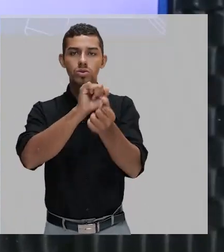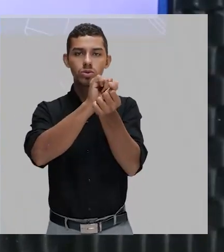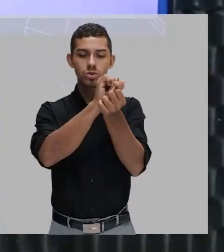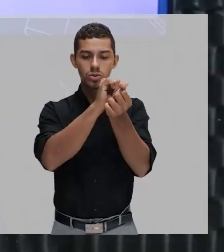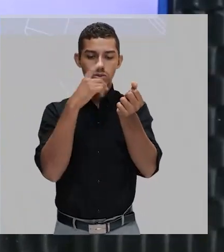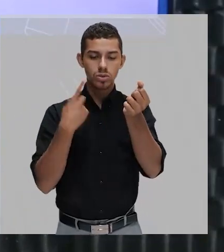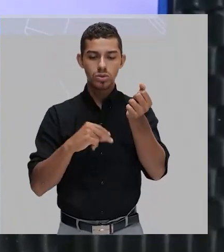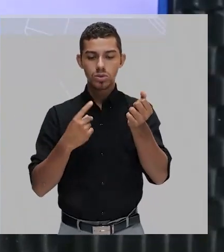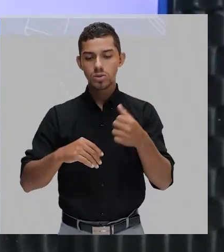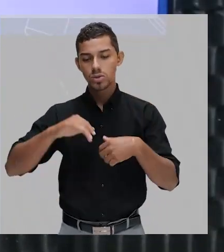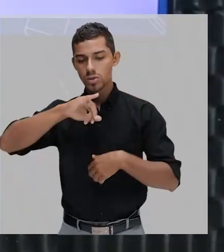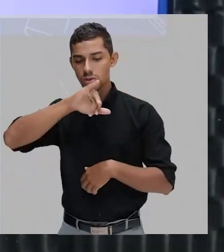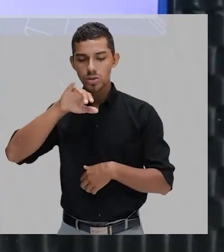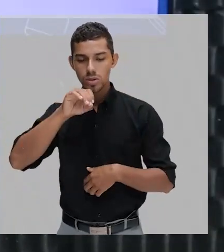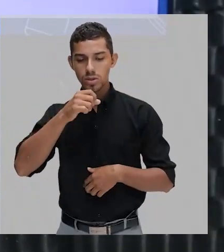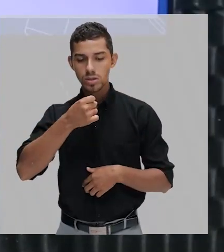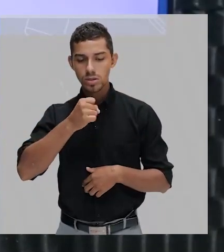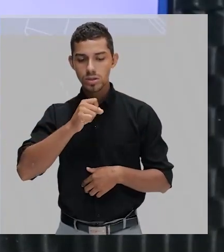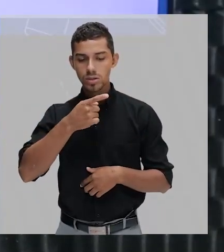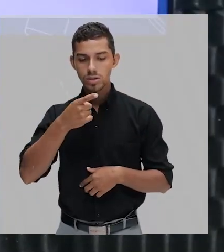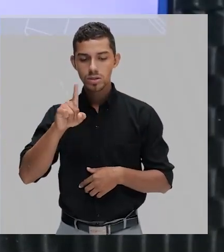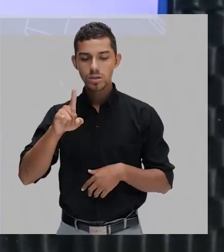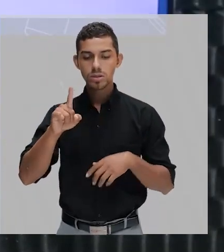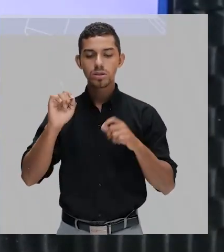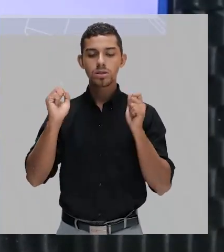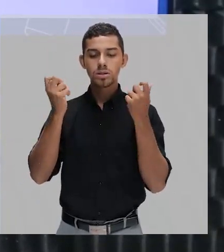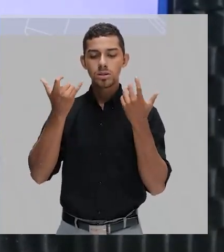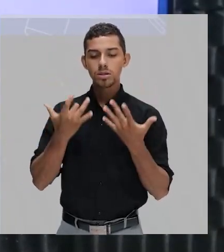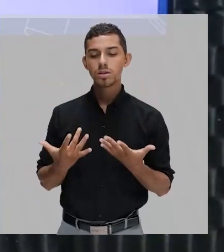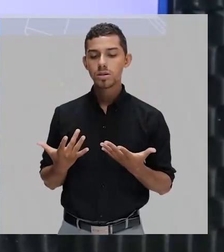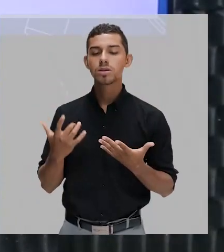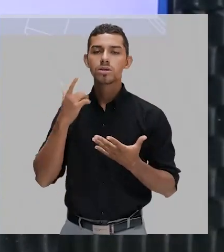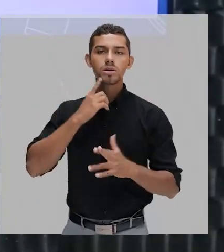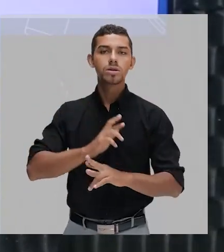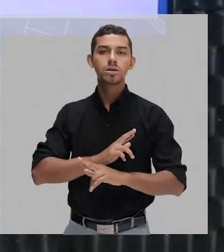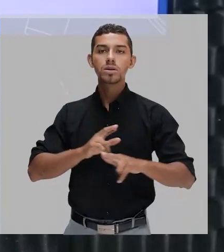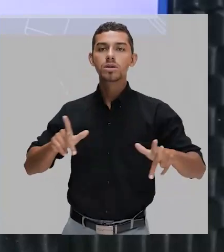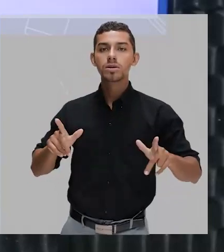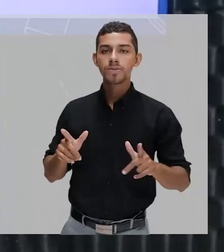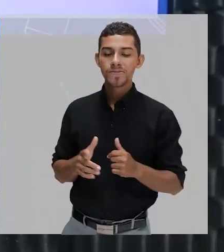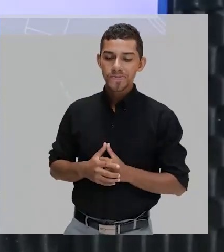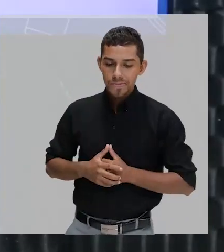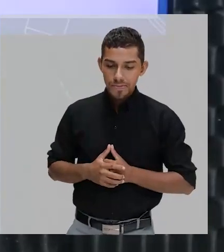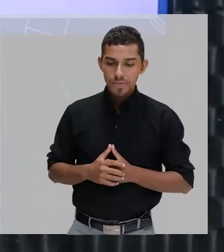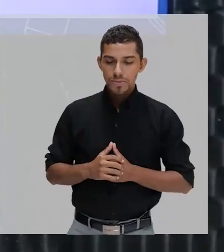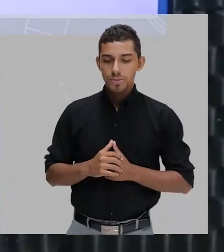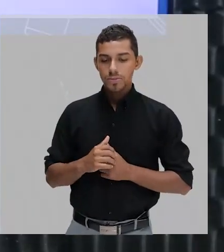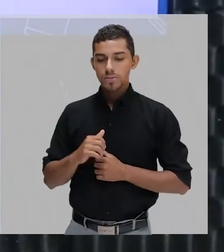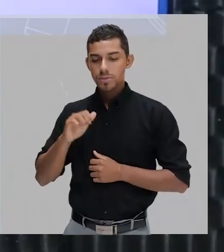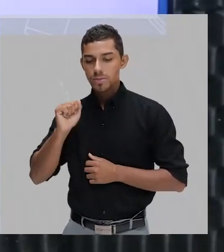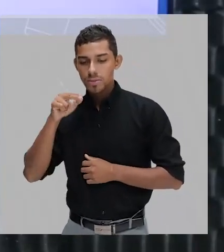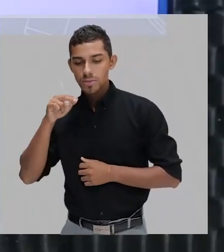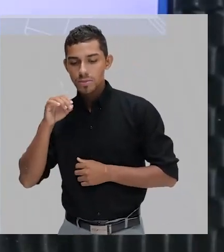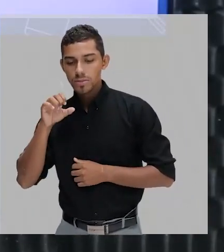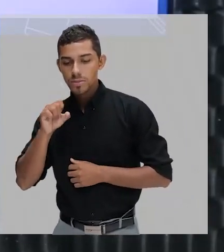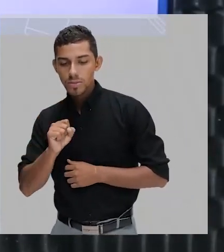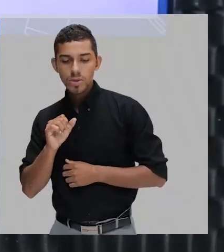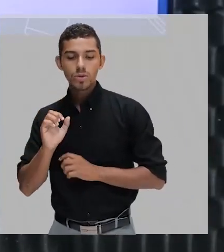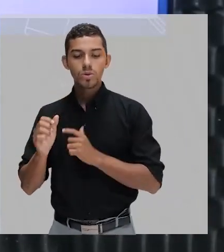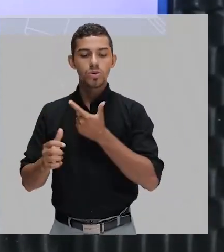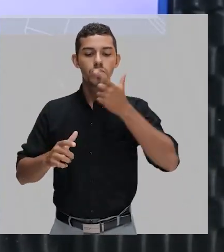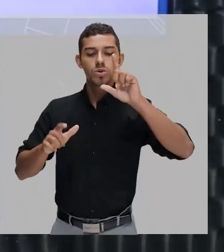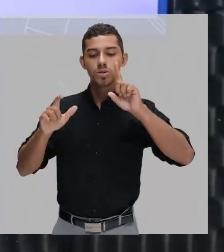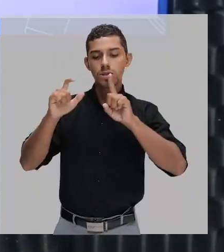o José. Vocês conseguem perceber as marcas ortográficas, que são bem diferentes, né? Ali a palavra anos, ou